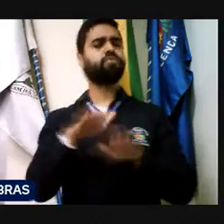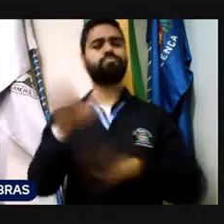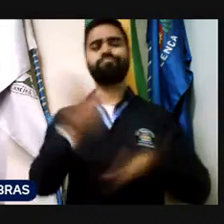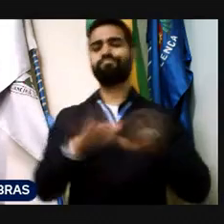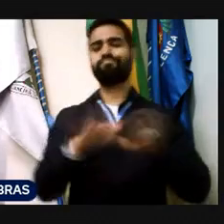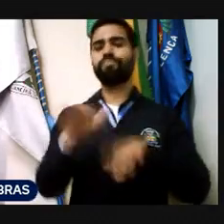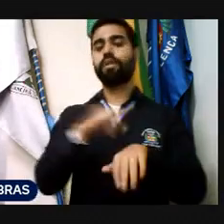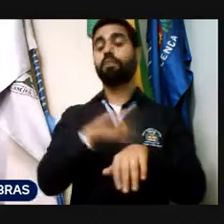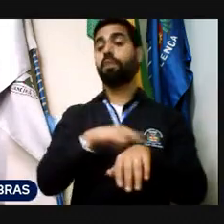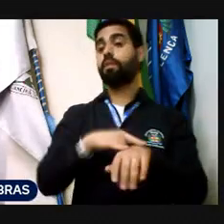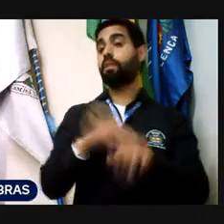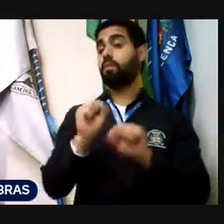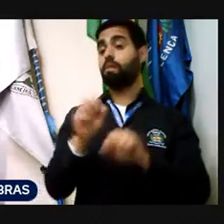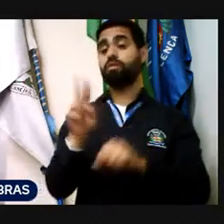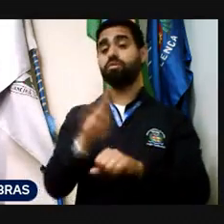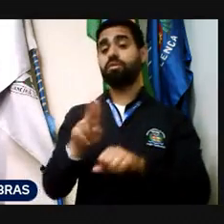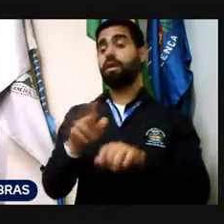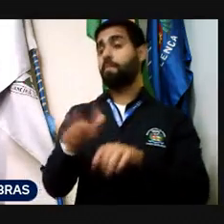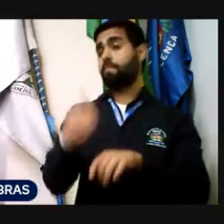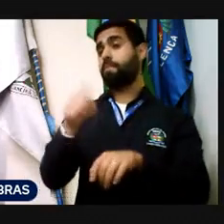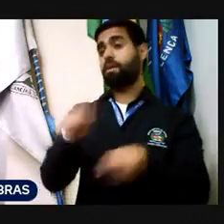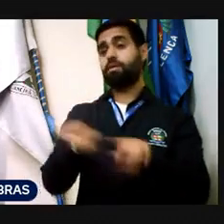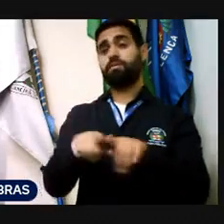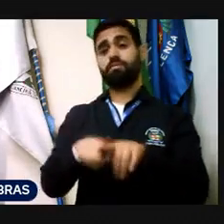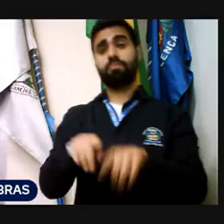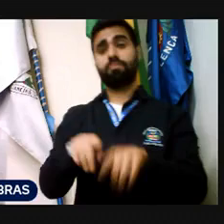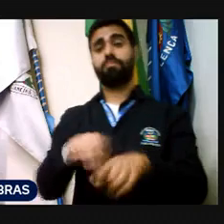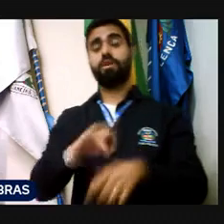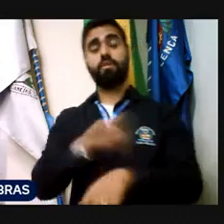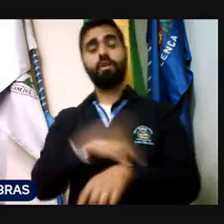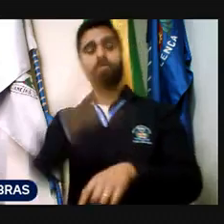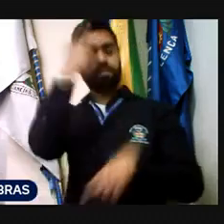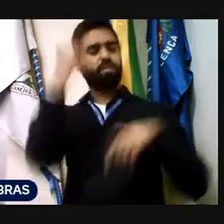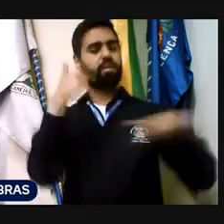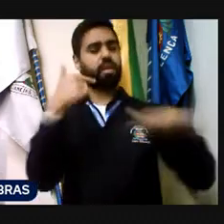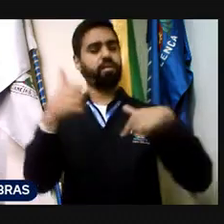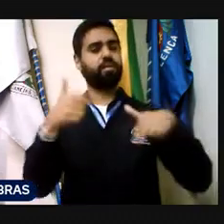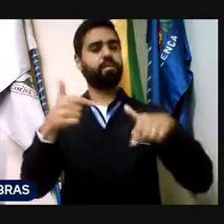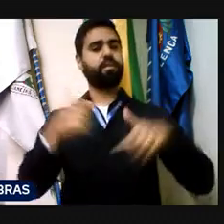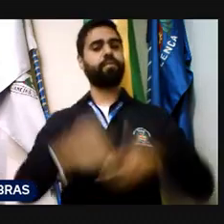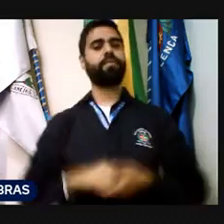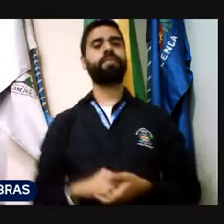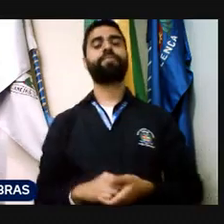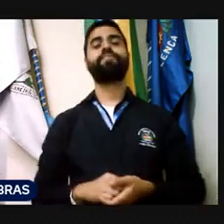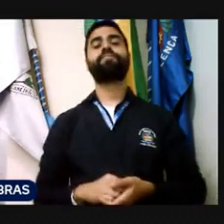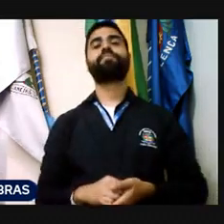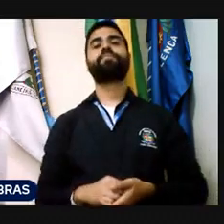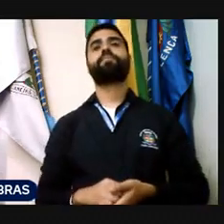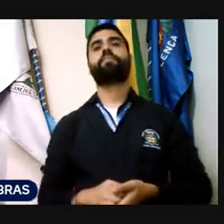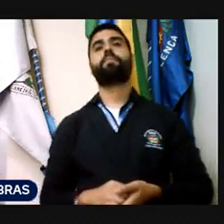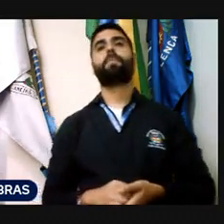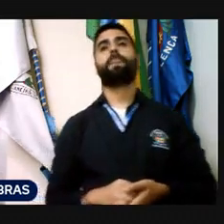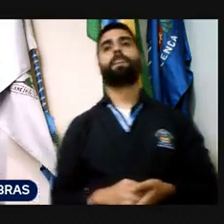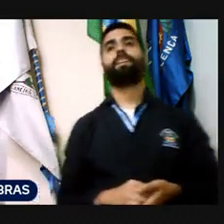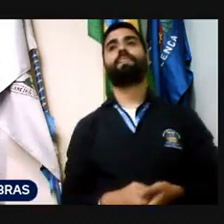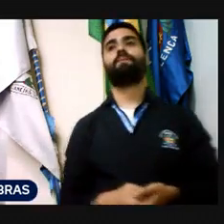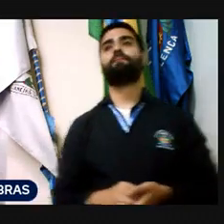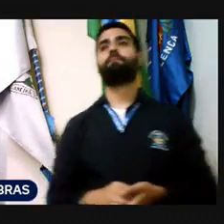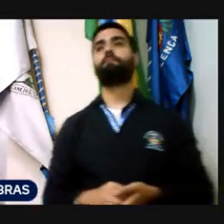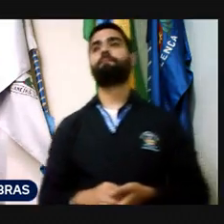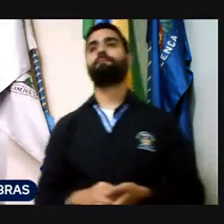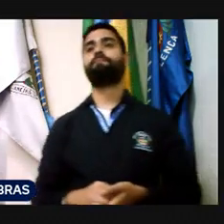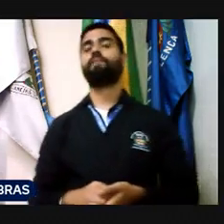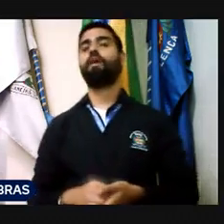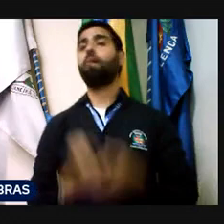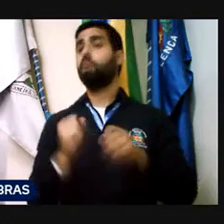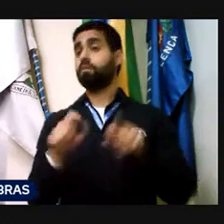Para que a gente dê mais condição de trabalho também àqueles trabalhadores que ali exercem o seu como zelador do banheiro, né? Dar